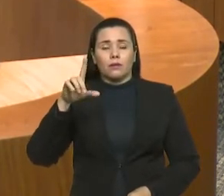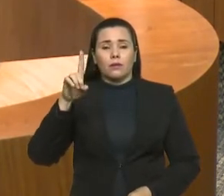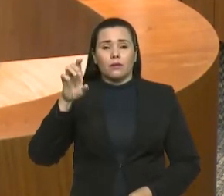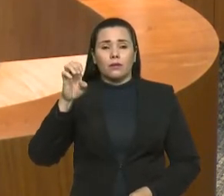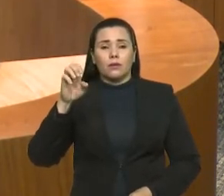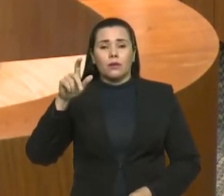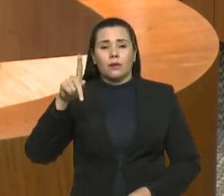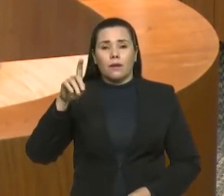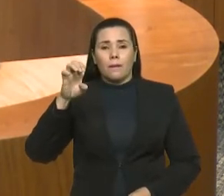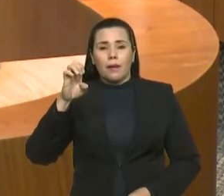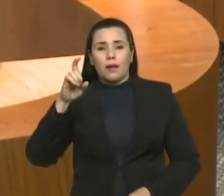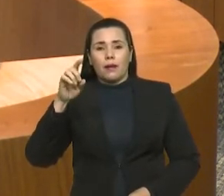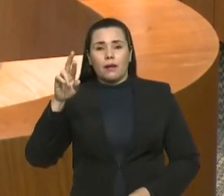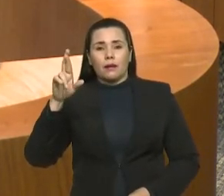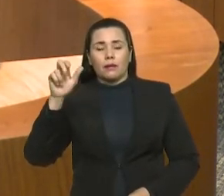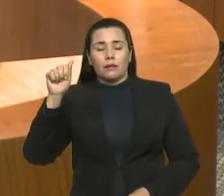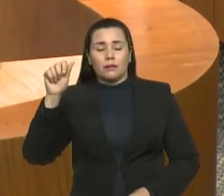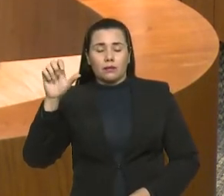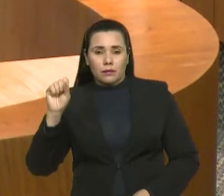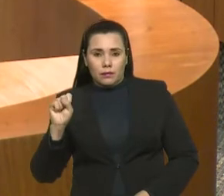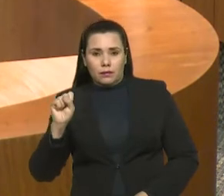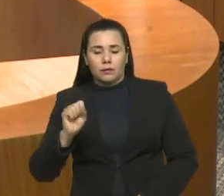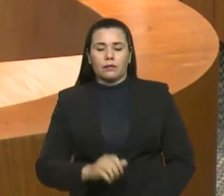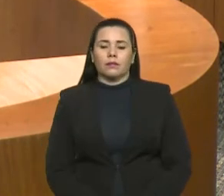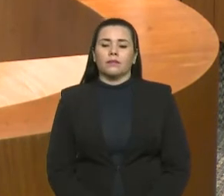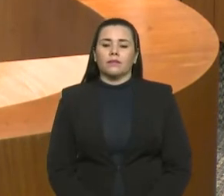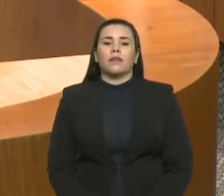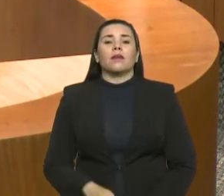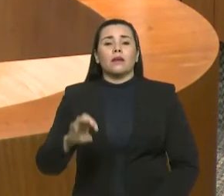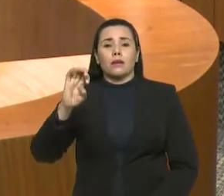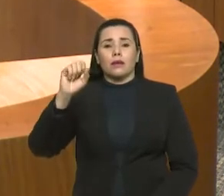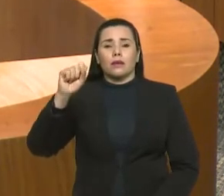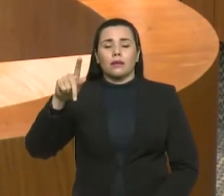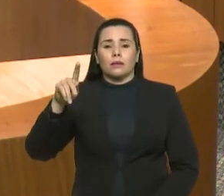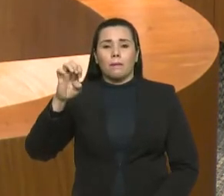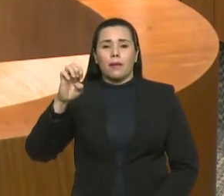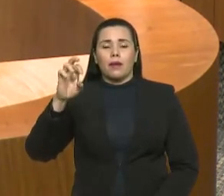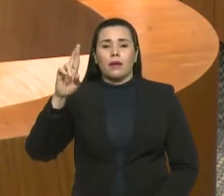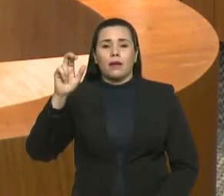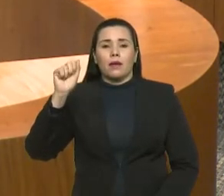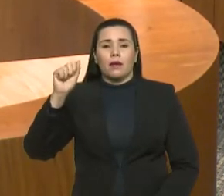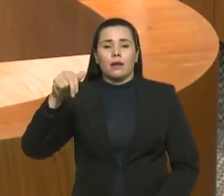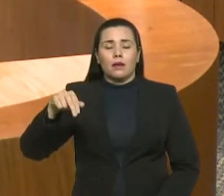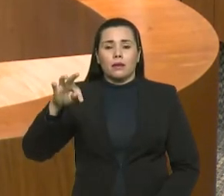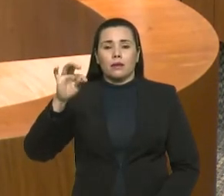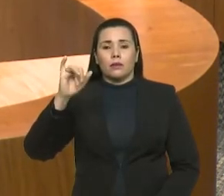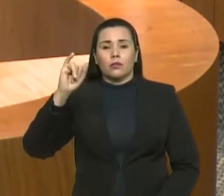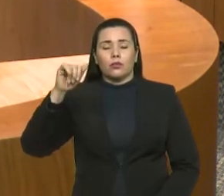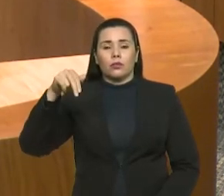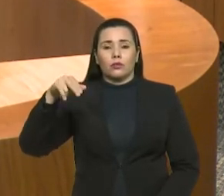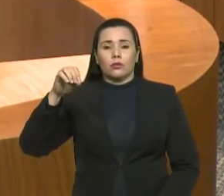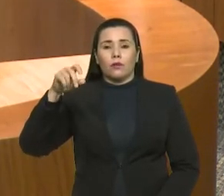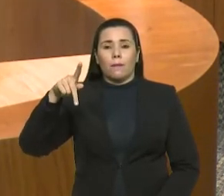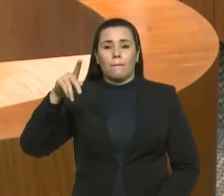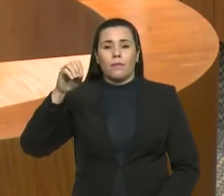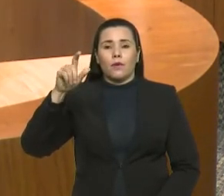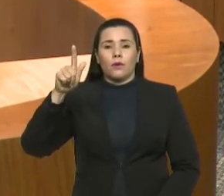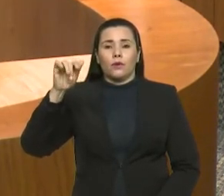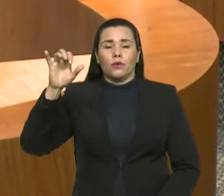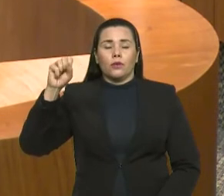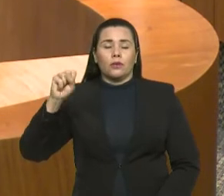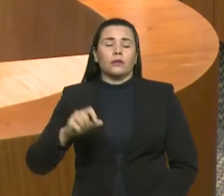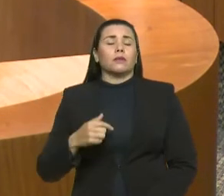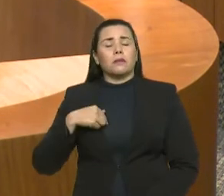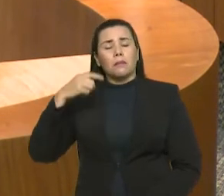absoluta certeza que, assim como fui muito bem recebido pelo doutor Aparício Bandeira na Cifra, eu também